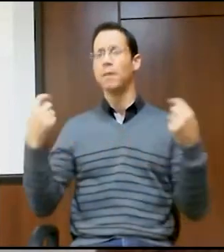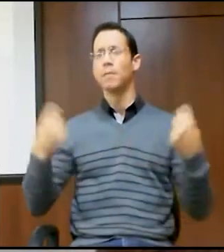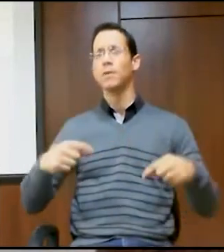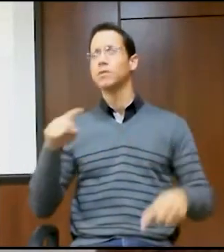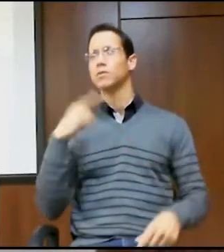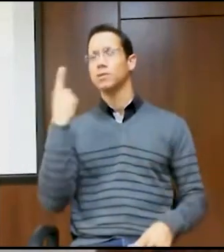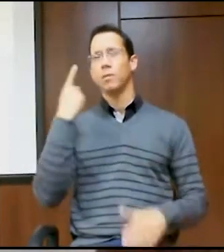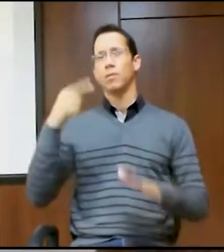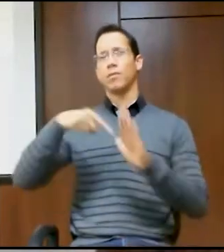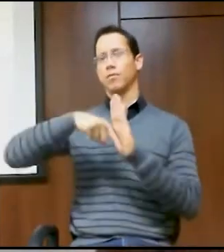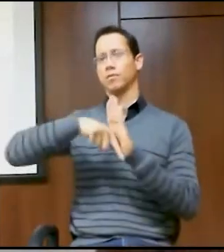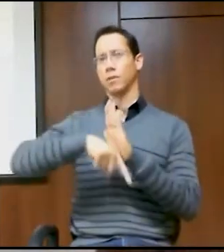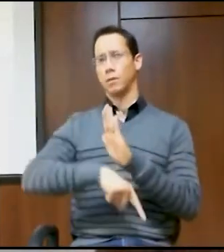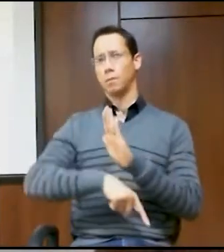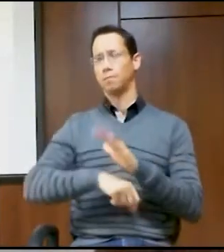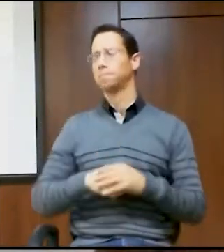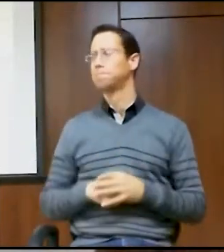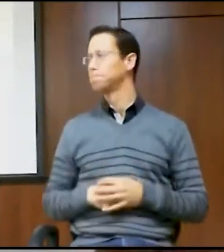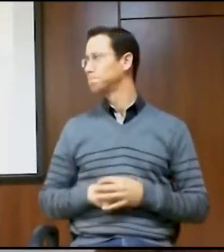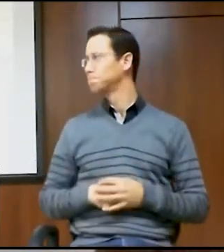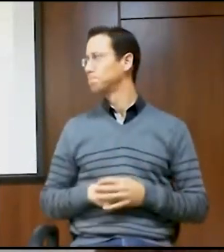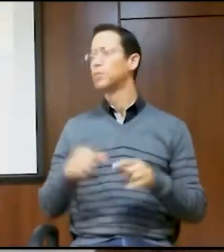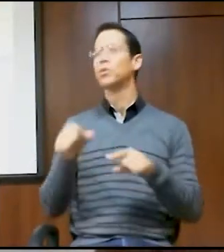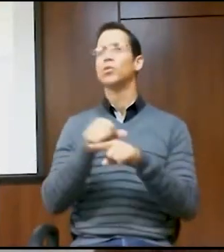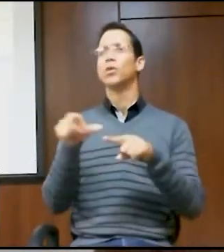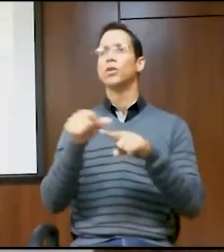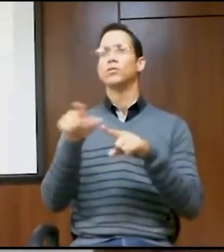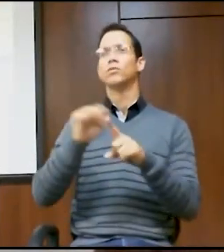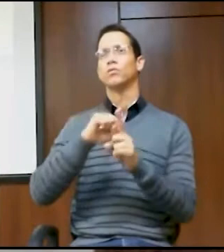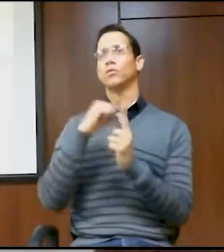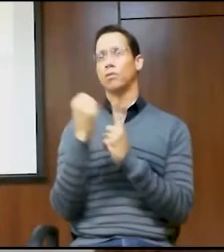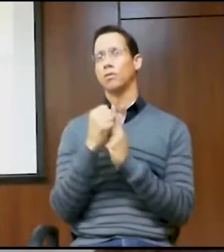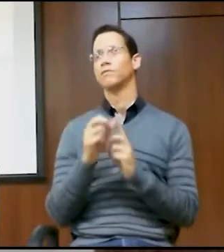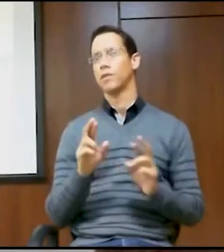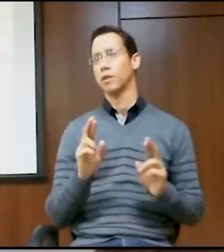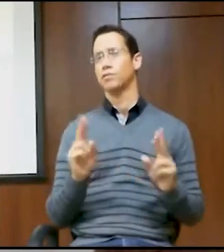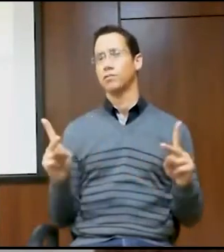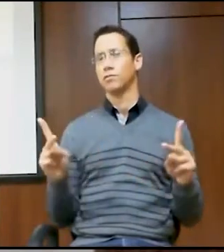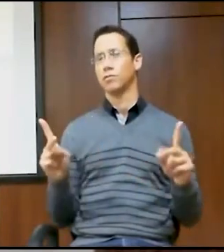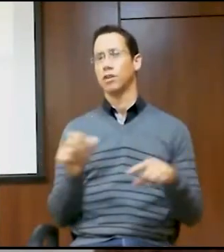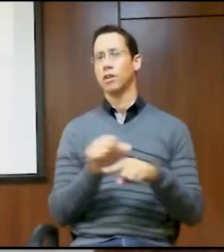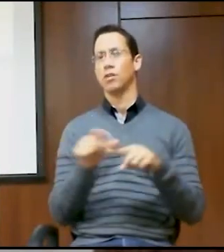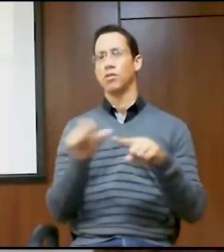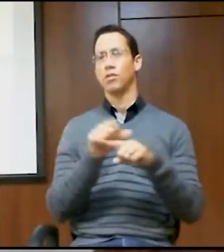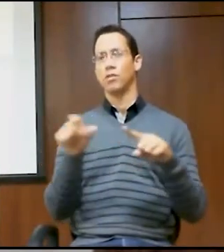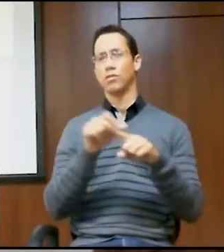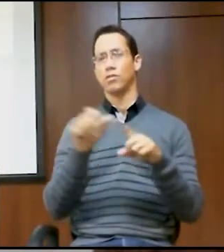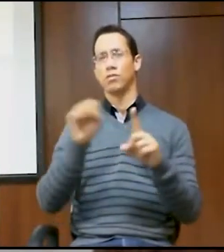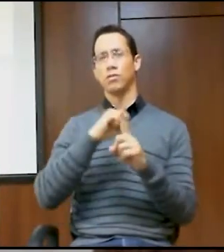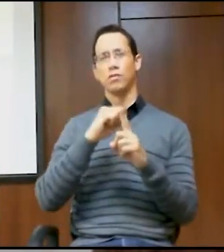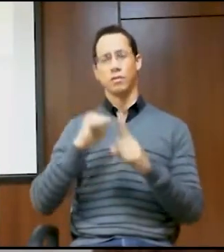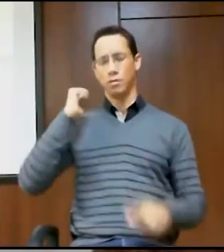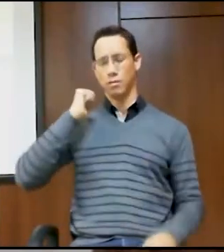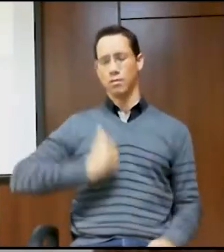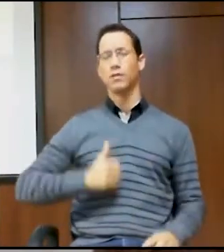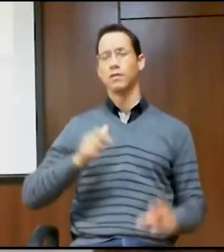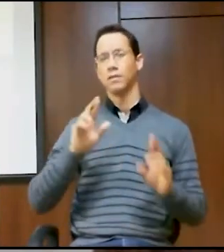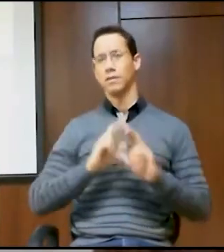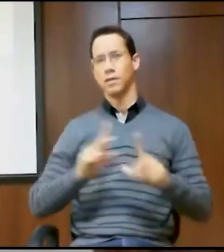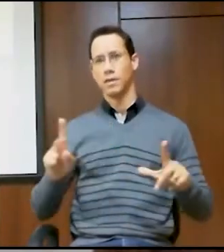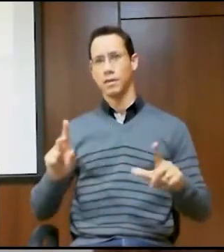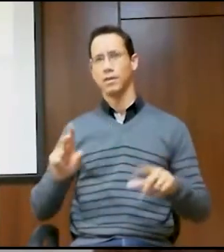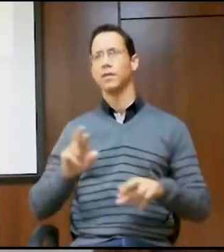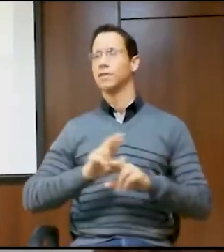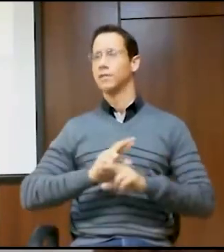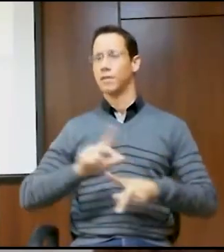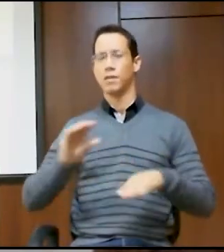gente aprofundar, né? Locação social é diferente de aluguel social, é diferente de bolsa, é diferente de